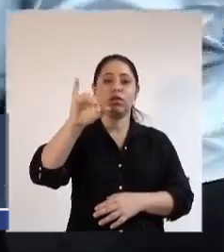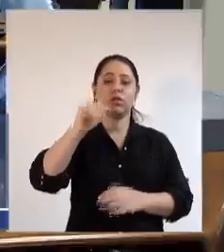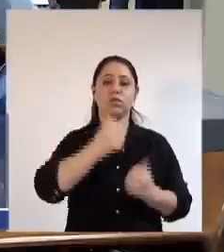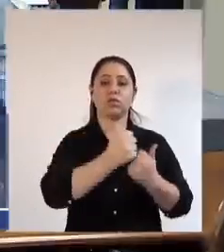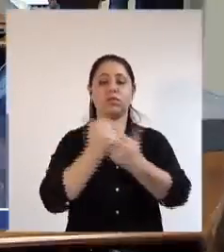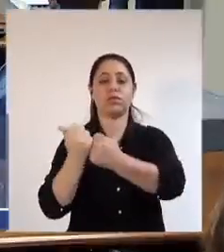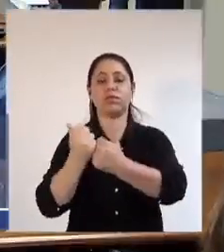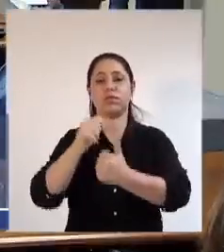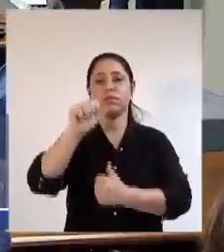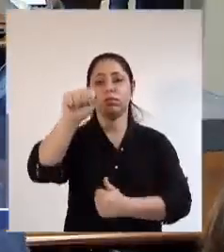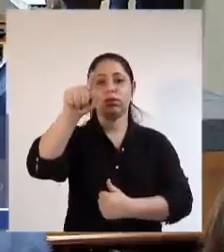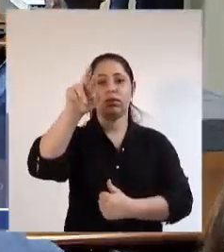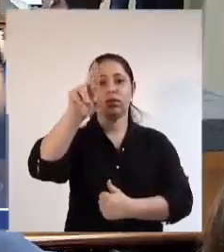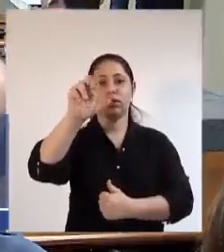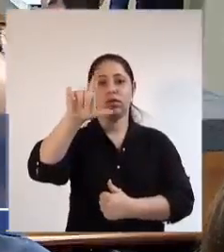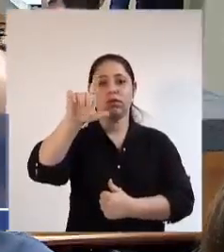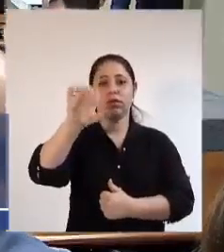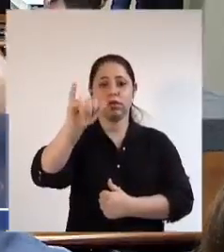adoro de queiroz